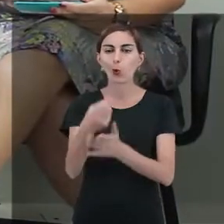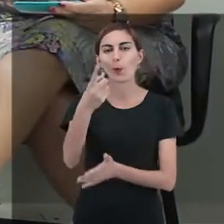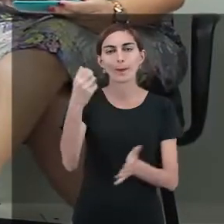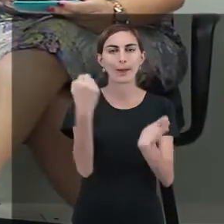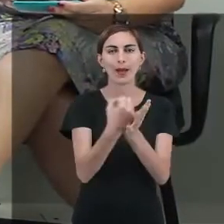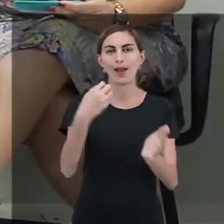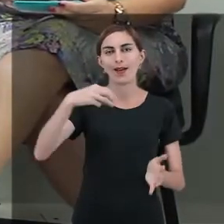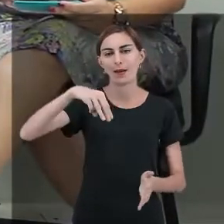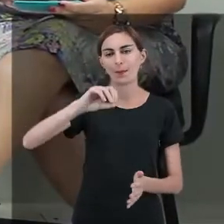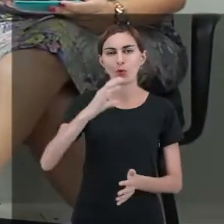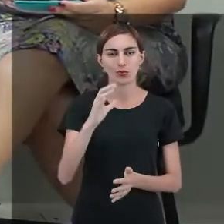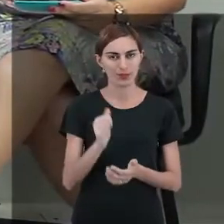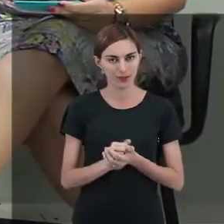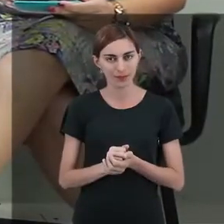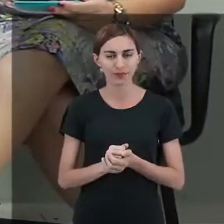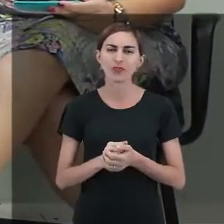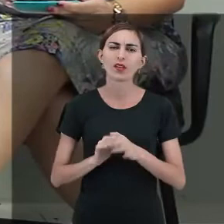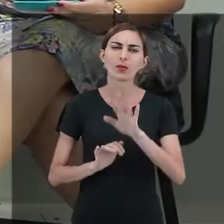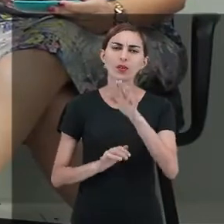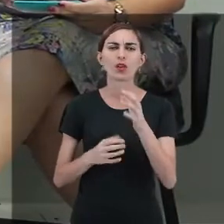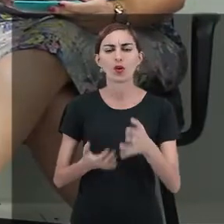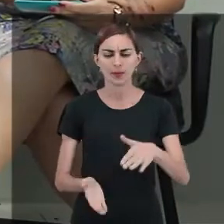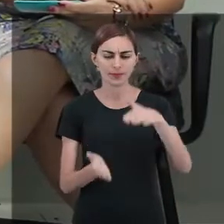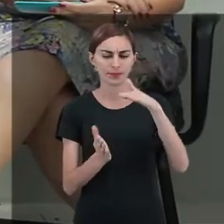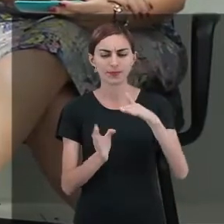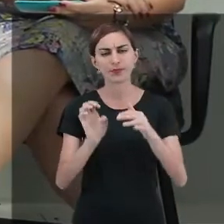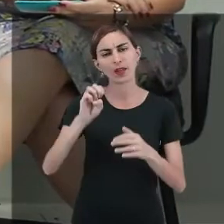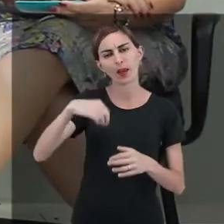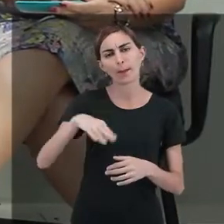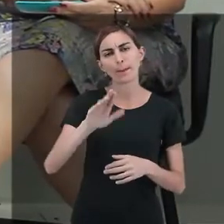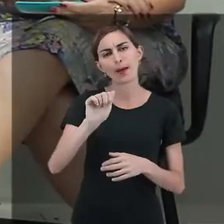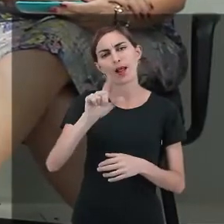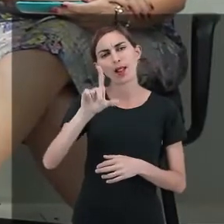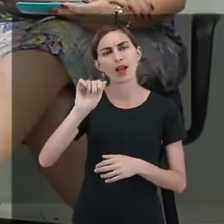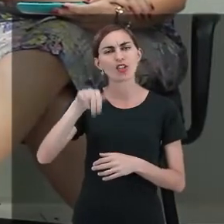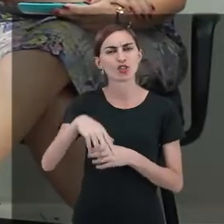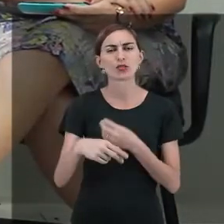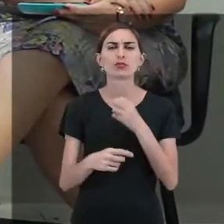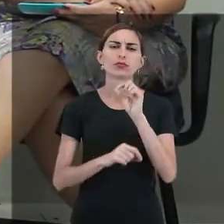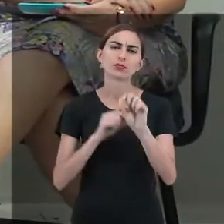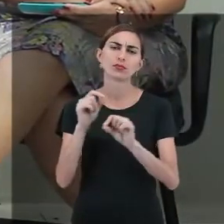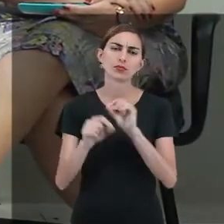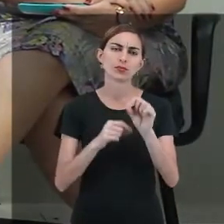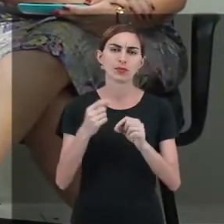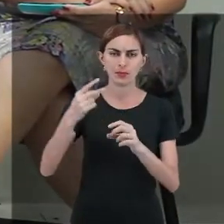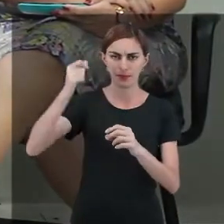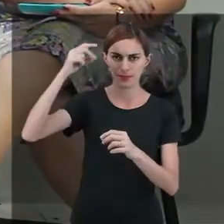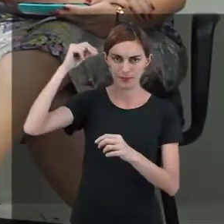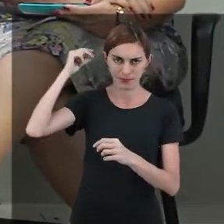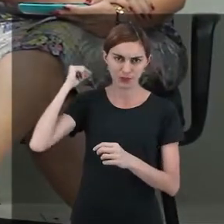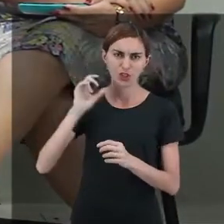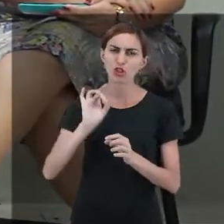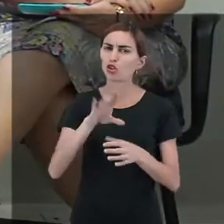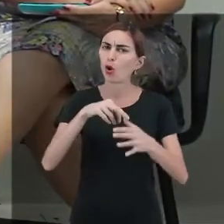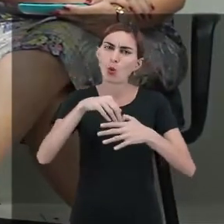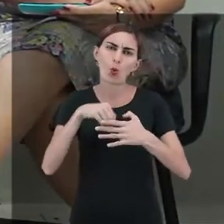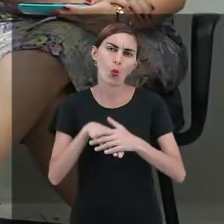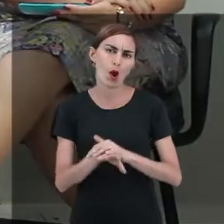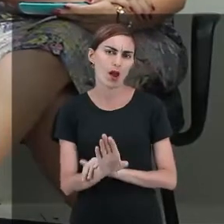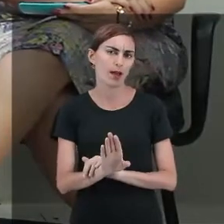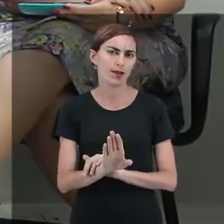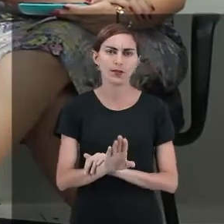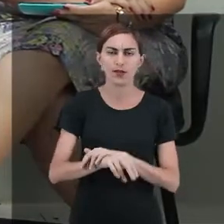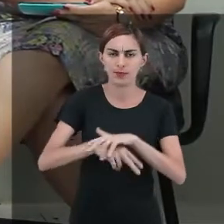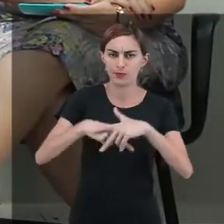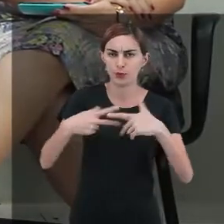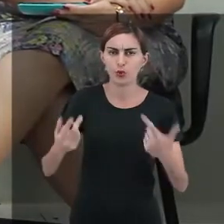com relação à embalagem, o que o senhor pode falar um pouquinho mais para a gente? Estudante, a embalagem antigamente era somente para armazenar o produto,